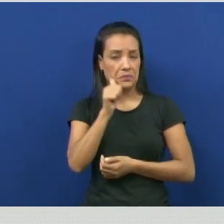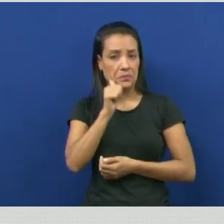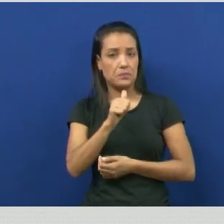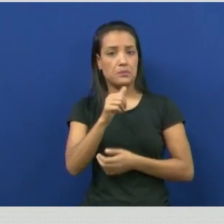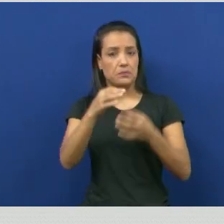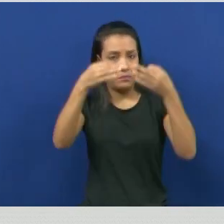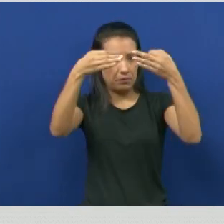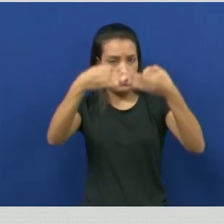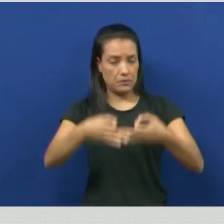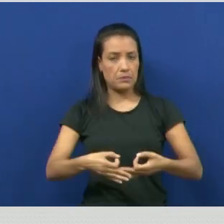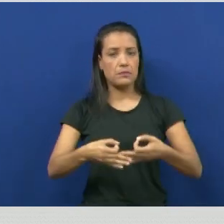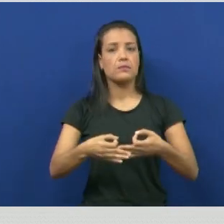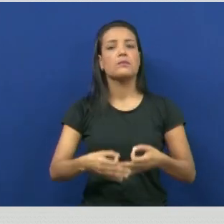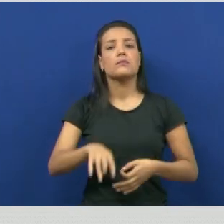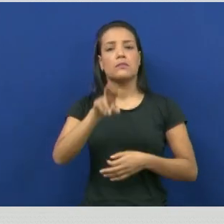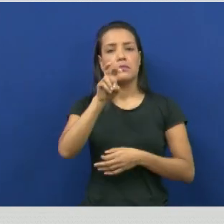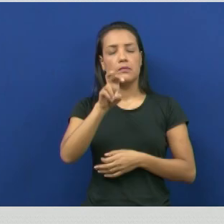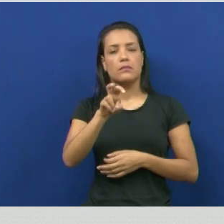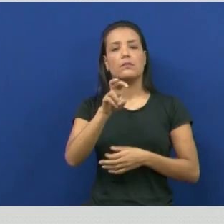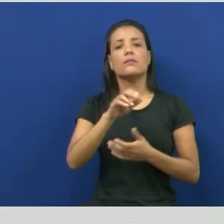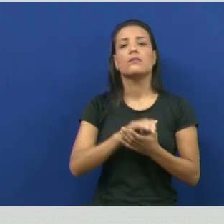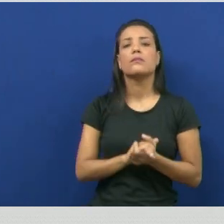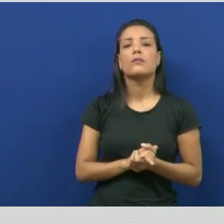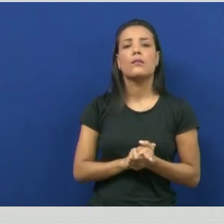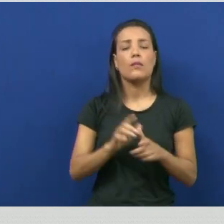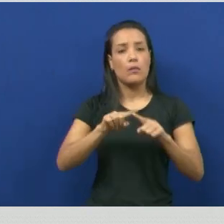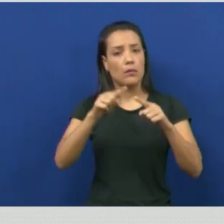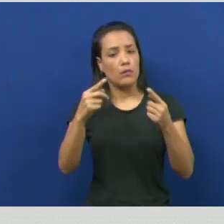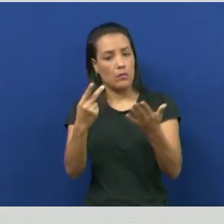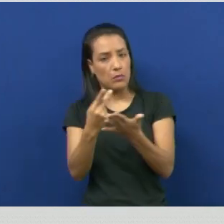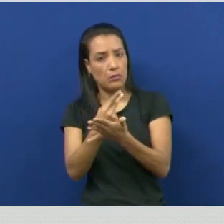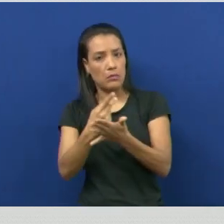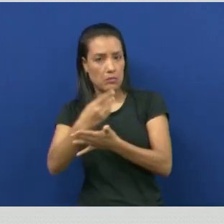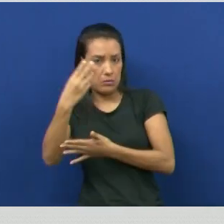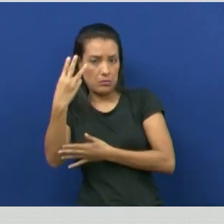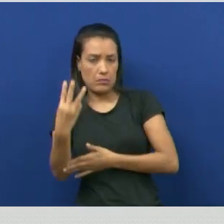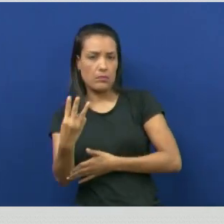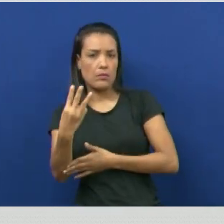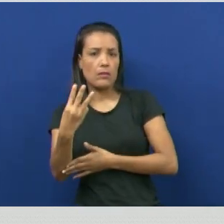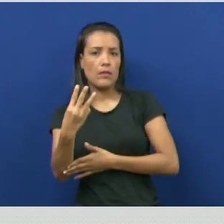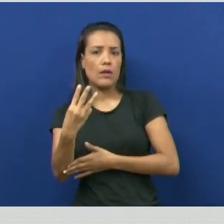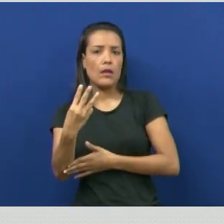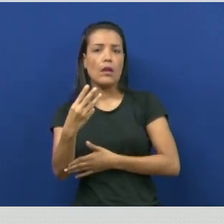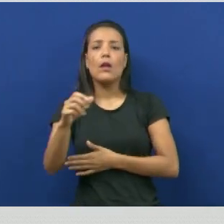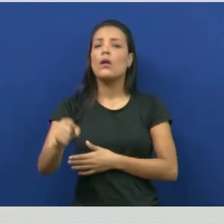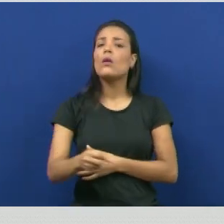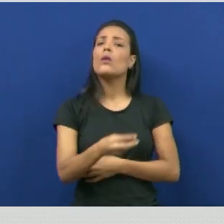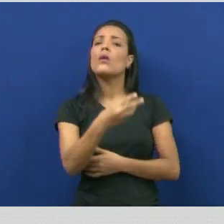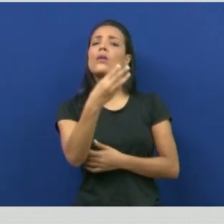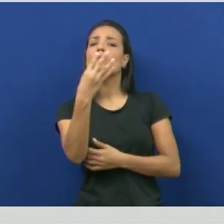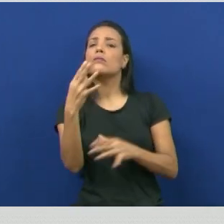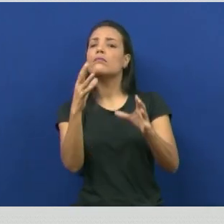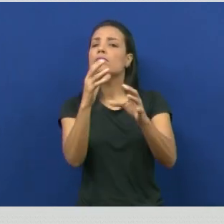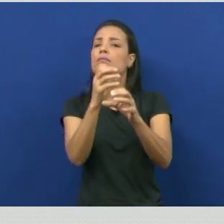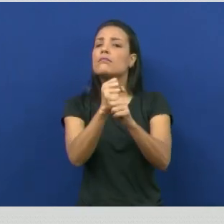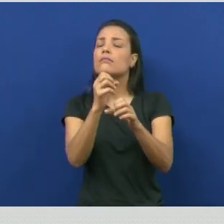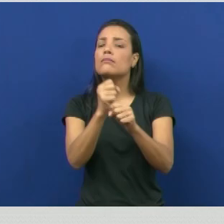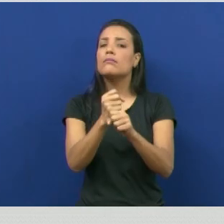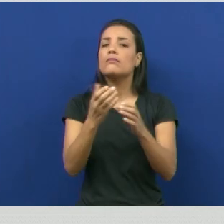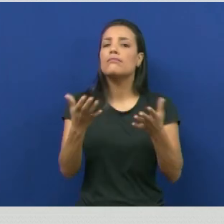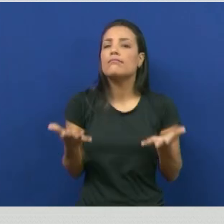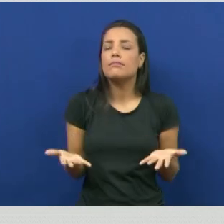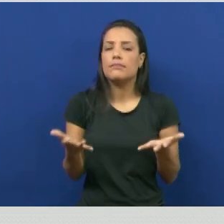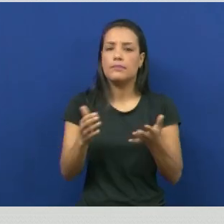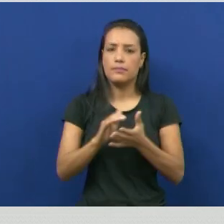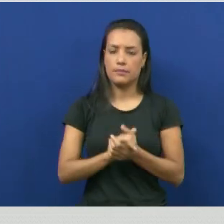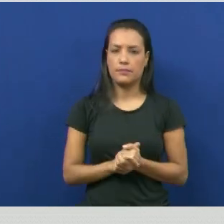3. Qual foi sua pontuação? Tá, perceba aí que das 8 questões, você ganha 3 quando